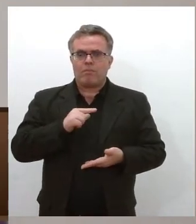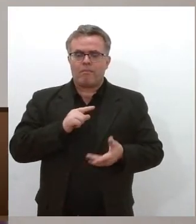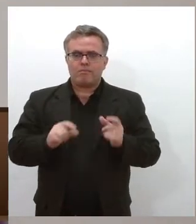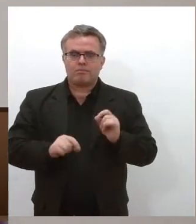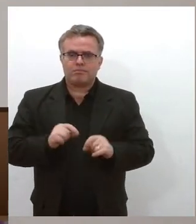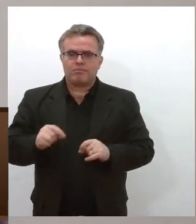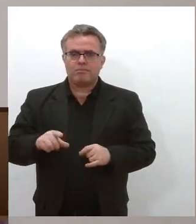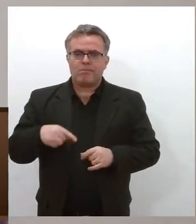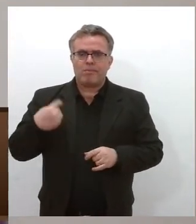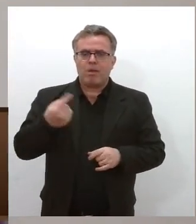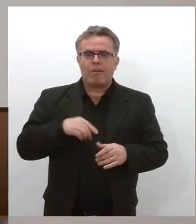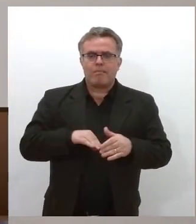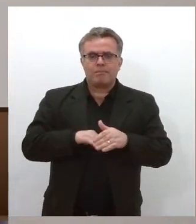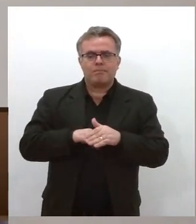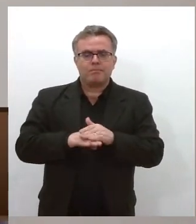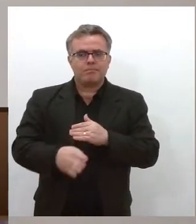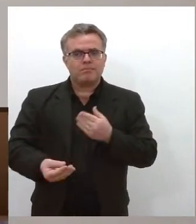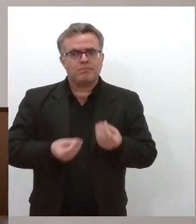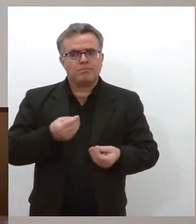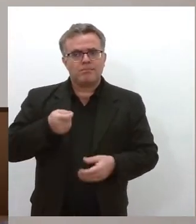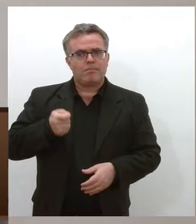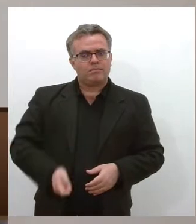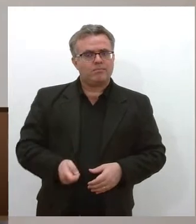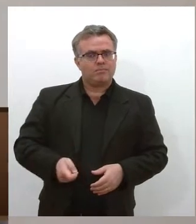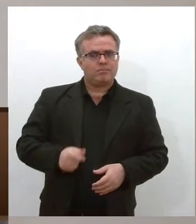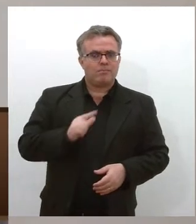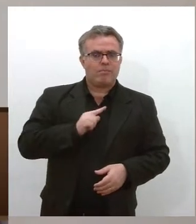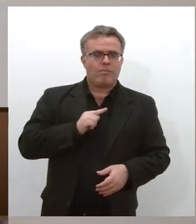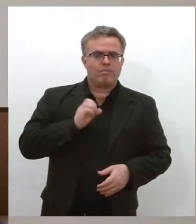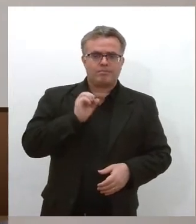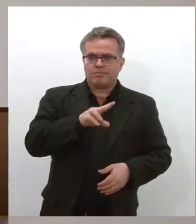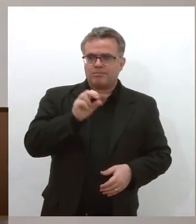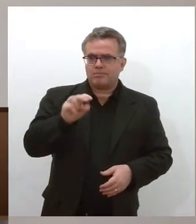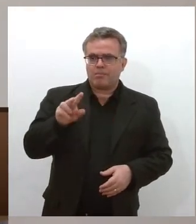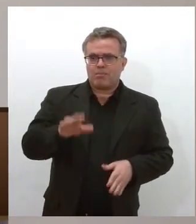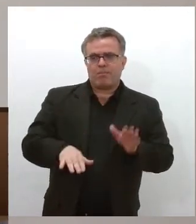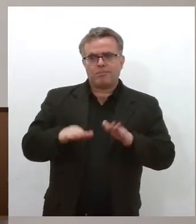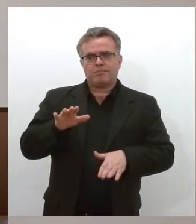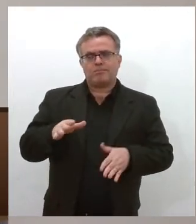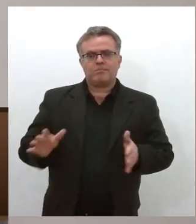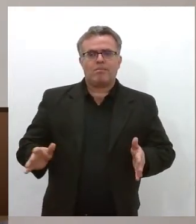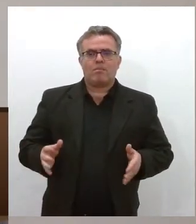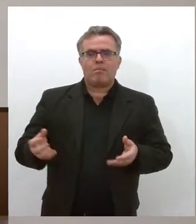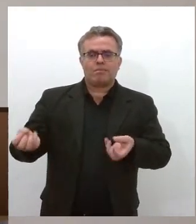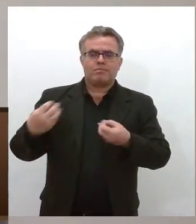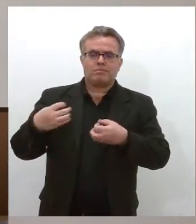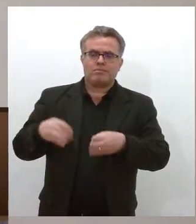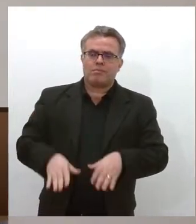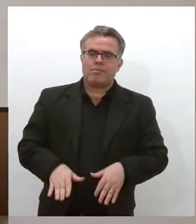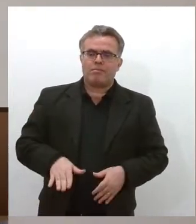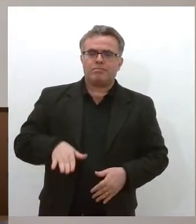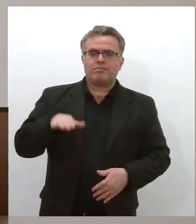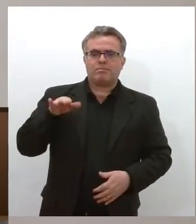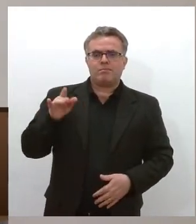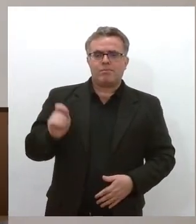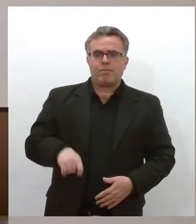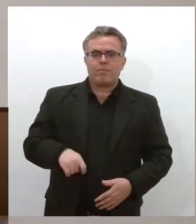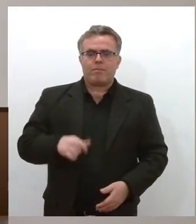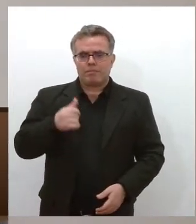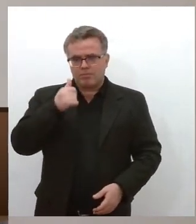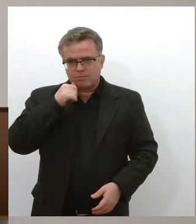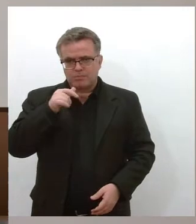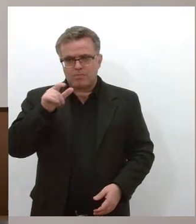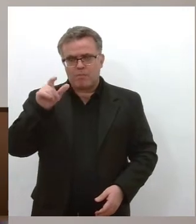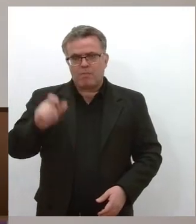pela estrutura machista que a gente tem. A gente olha, muitas das vezes, a gente é ensinado desde cedo que lugar de mulher não é na política,